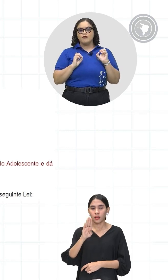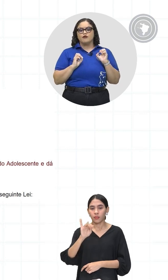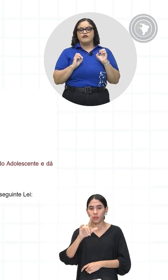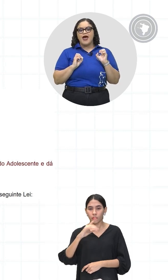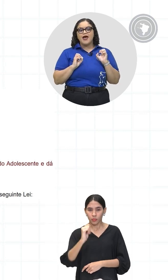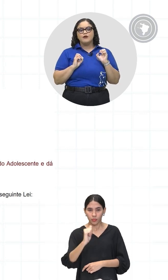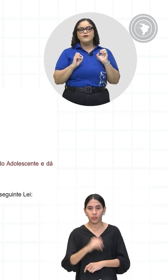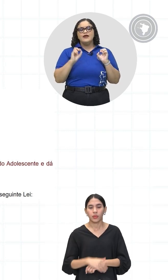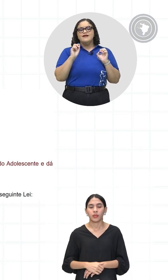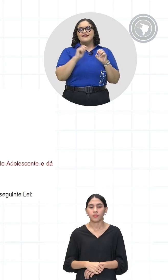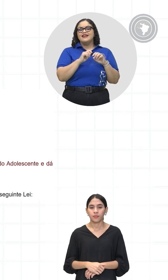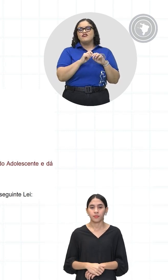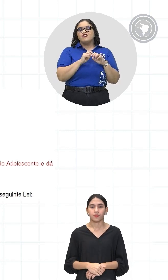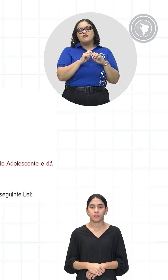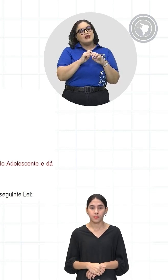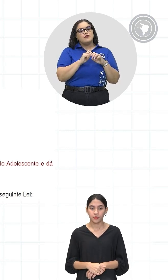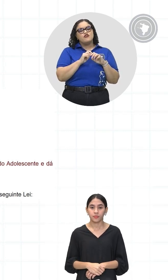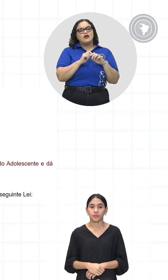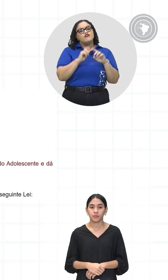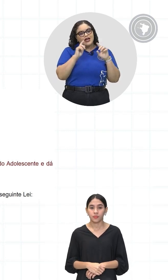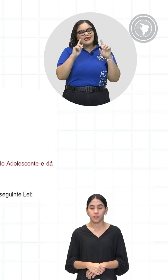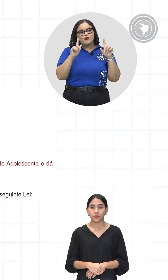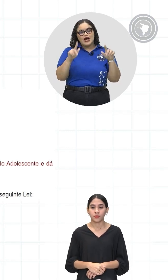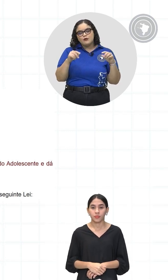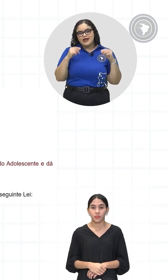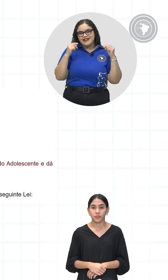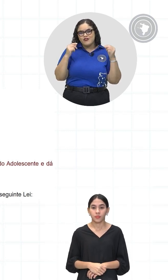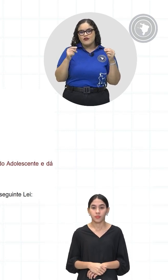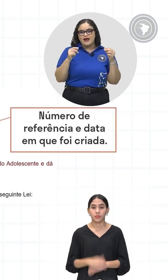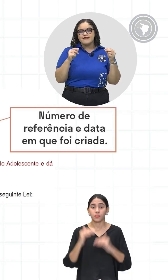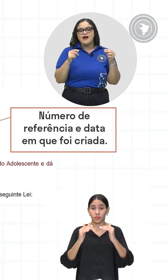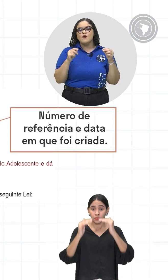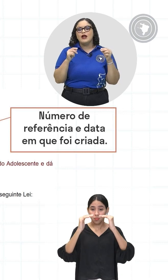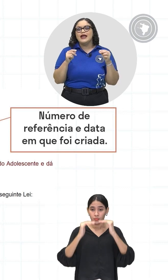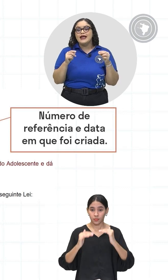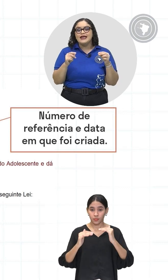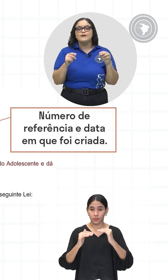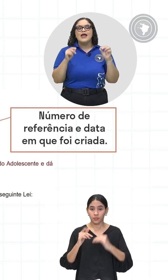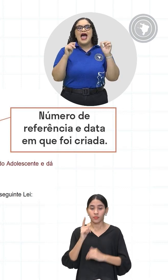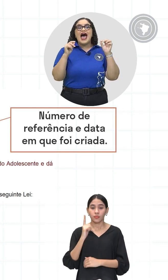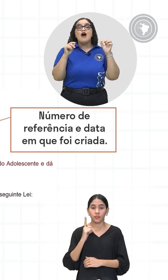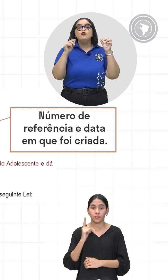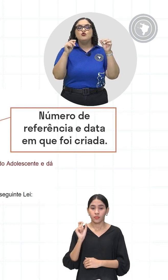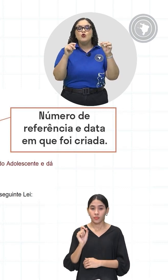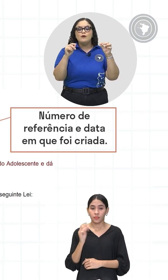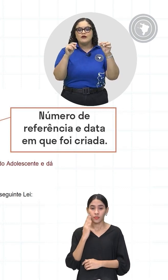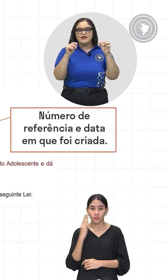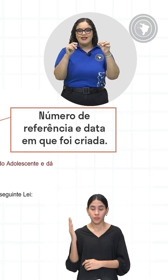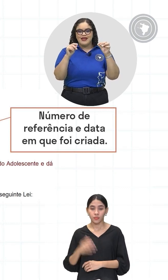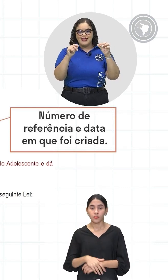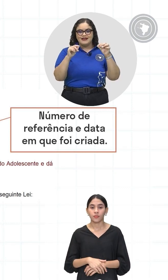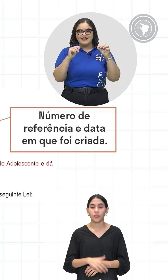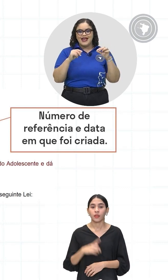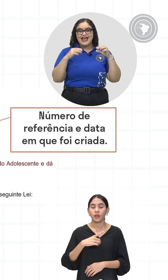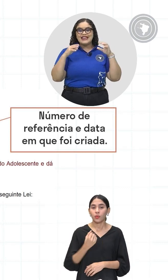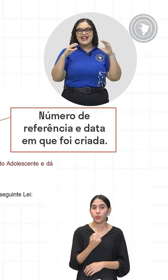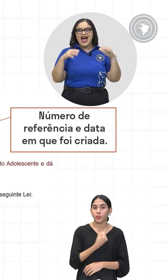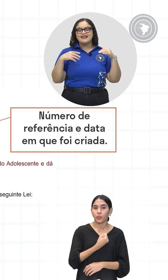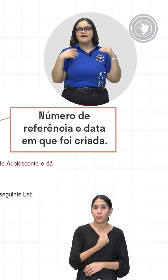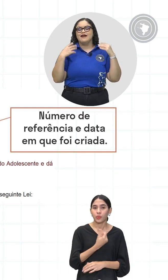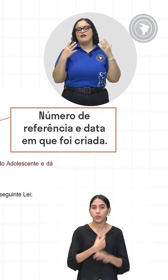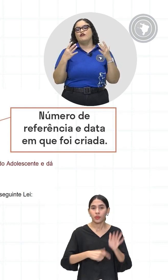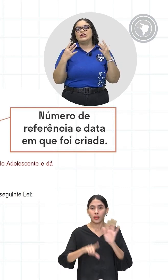foram postos, certo? Seguindo adiante, ainda do campo da identificação, olhem aí, há o número da lei, né,